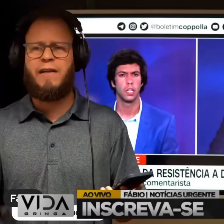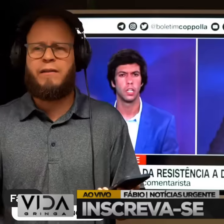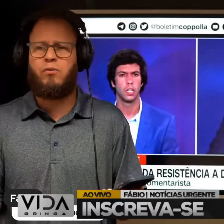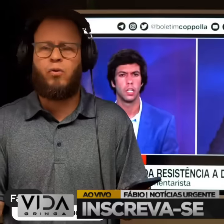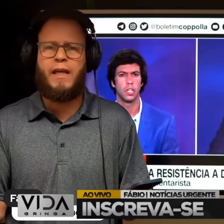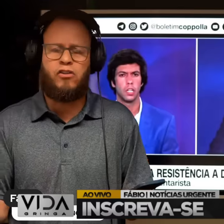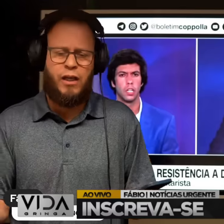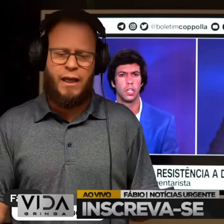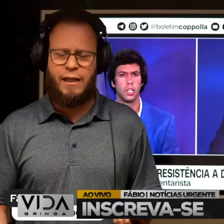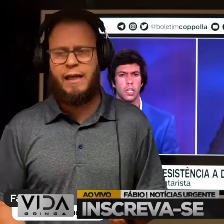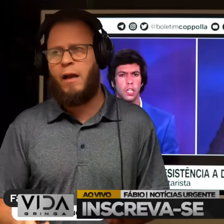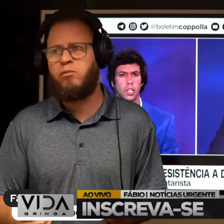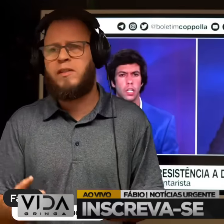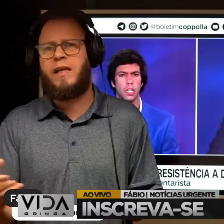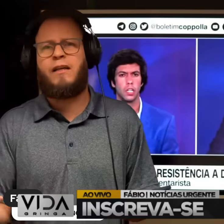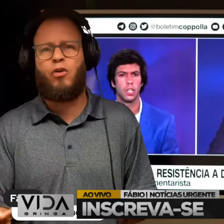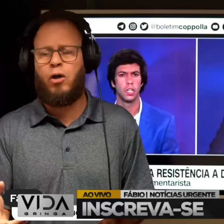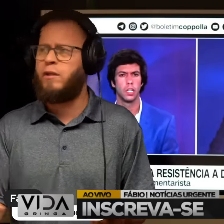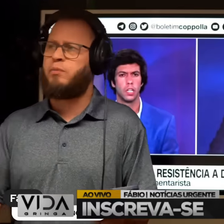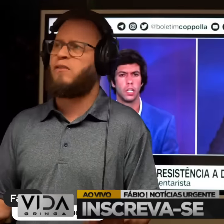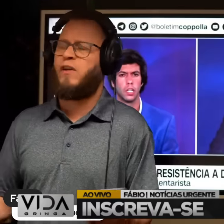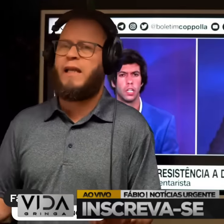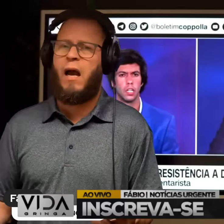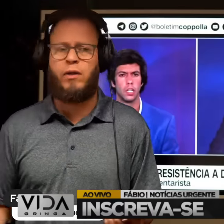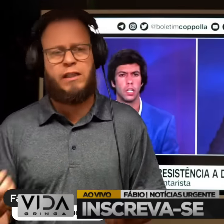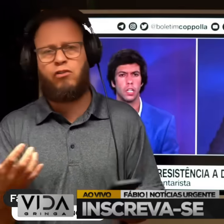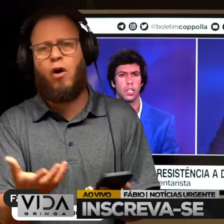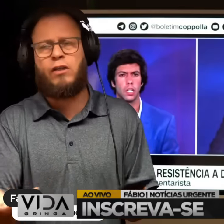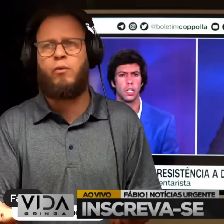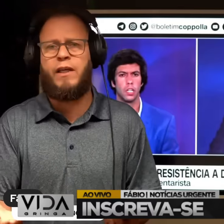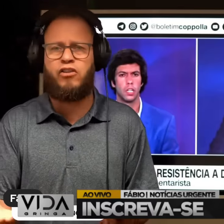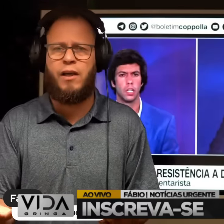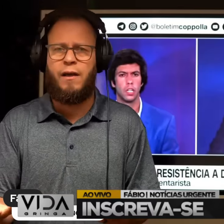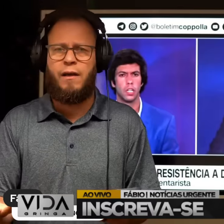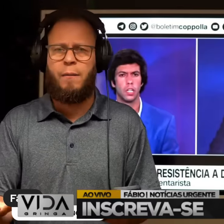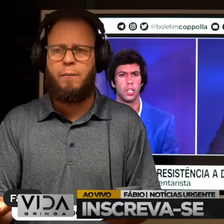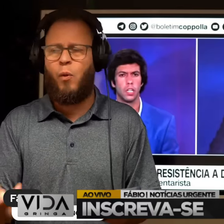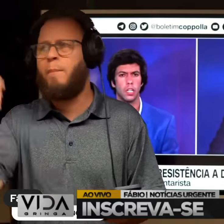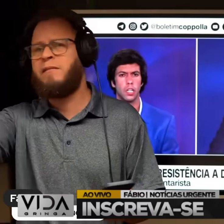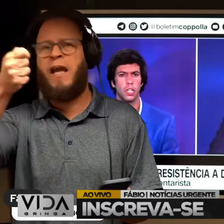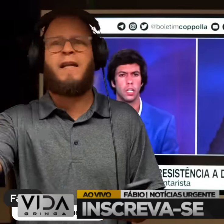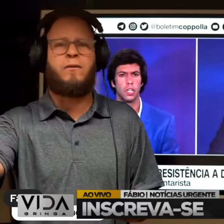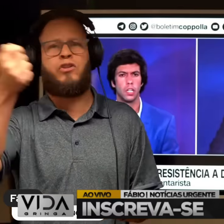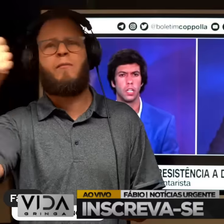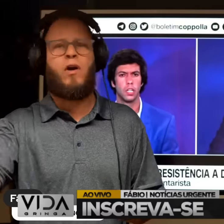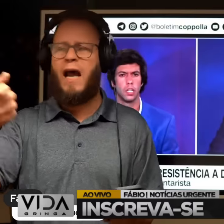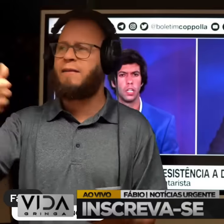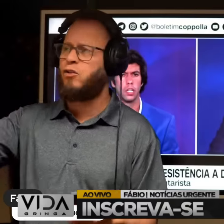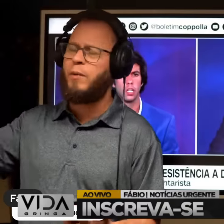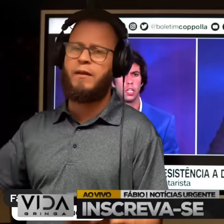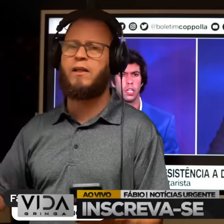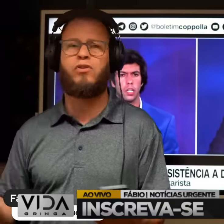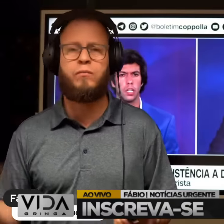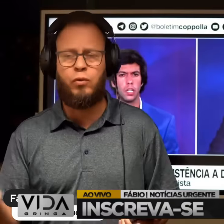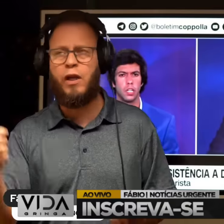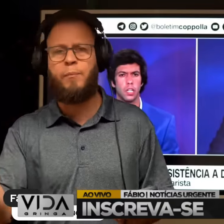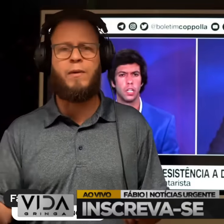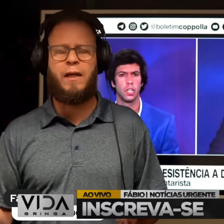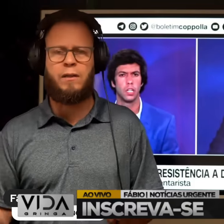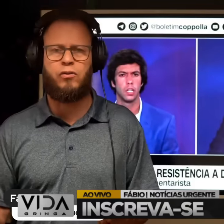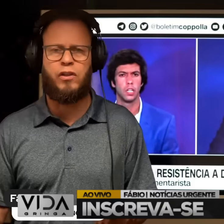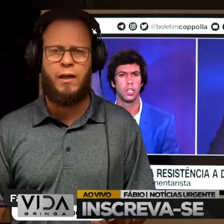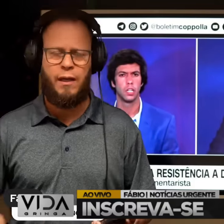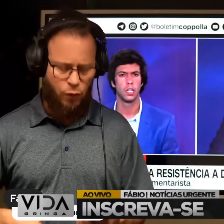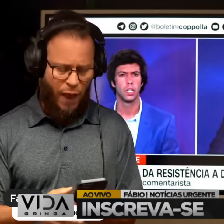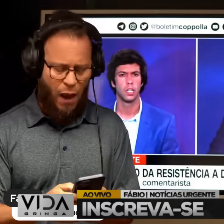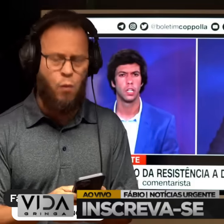você vai ter um juiz que ele é um senador, um deputado federal que se torna juiz com a bandeira dos democratas ou bandeira dos